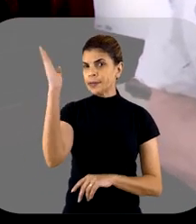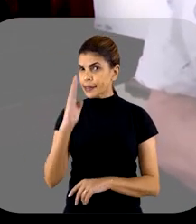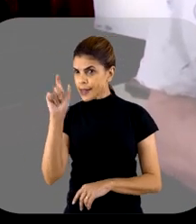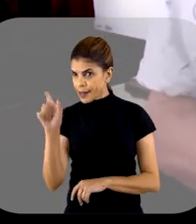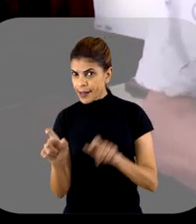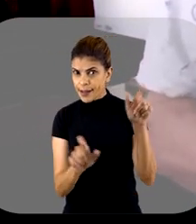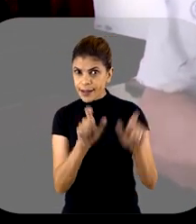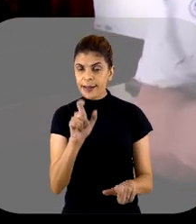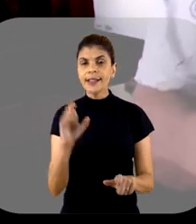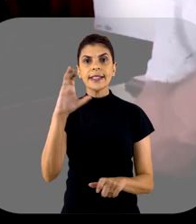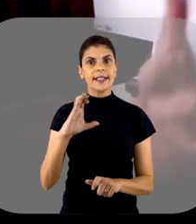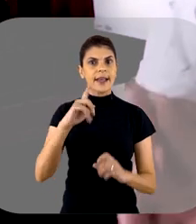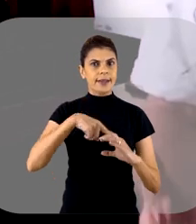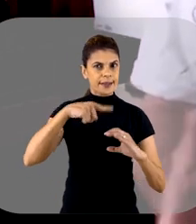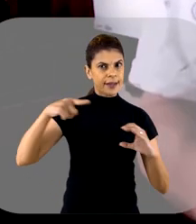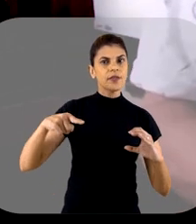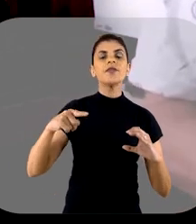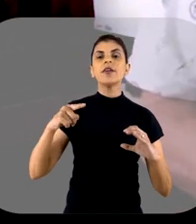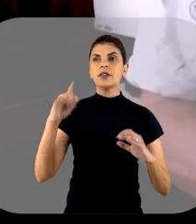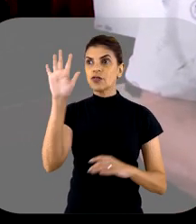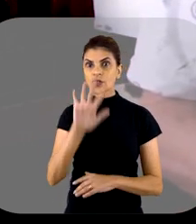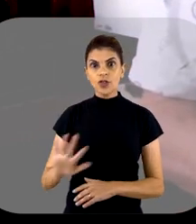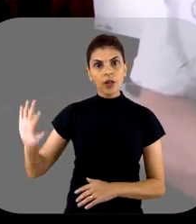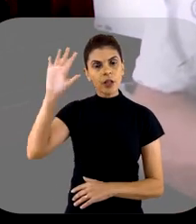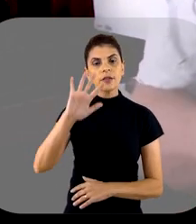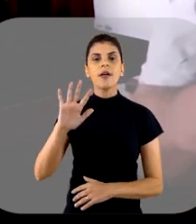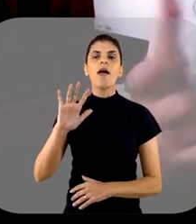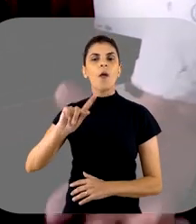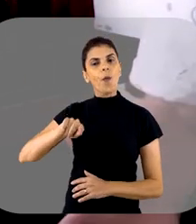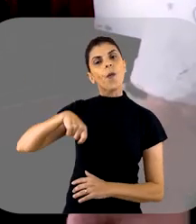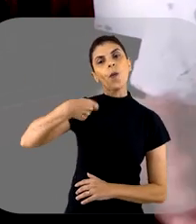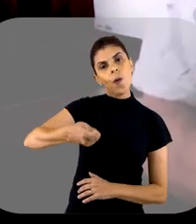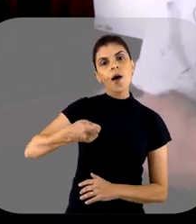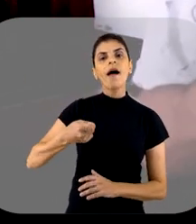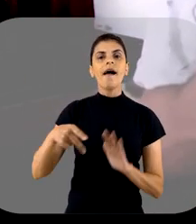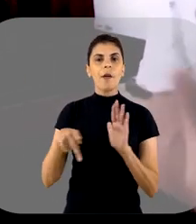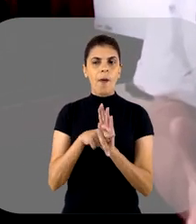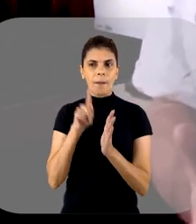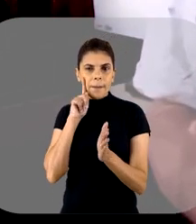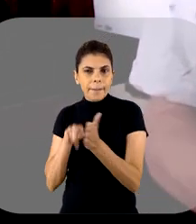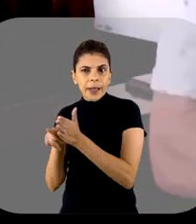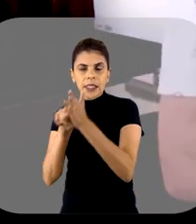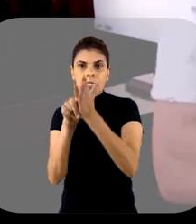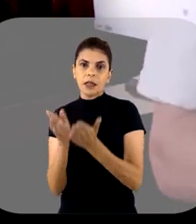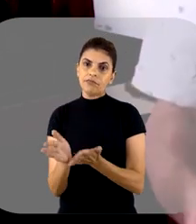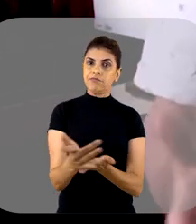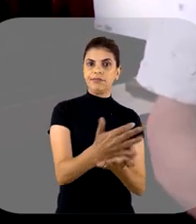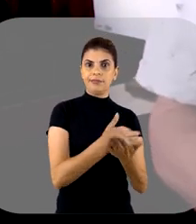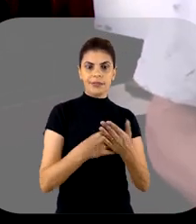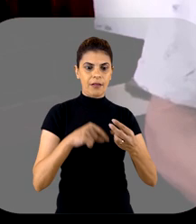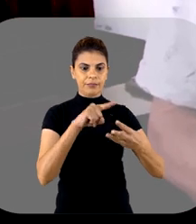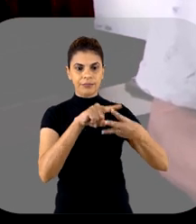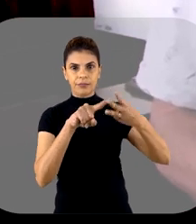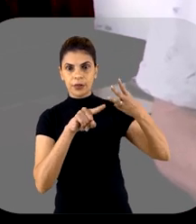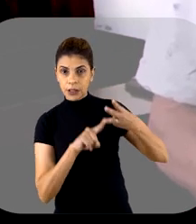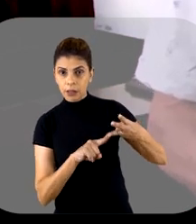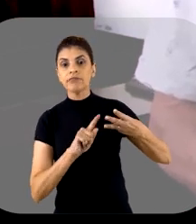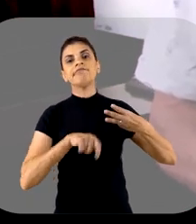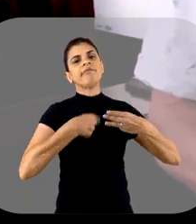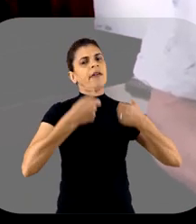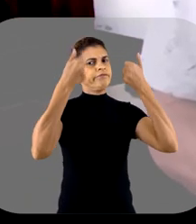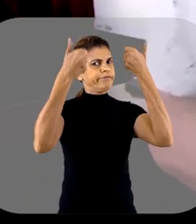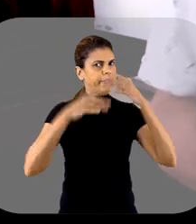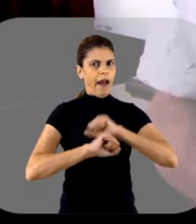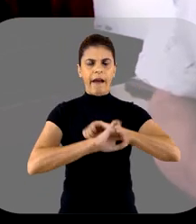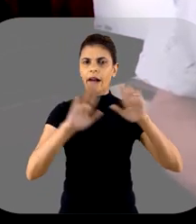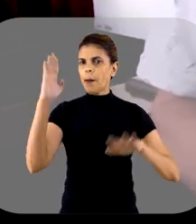ciência e tecnologia bastante atualizada no geral e caracteriza essa enquete, que já, como eu mencionei, a terceira,